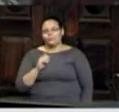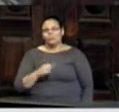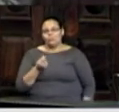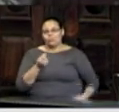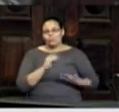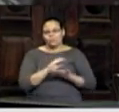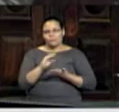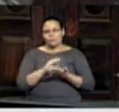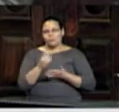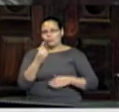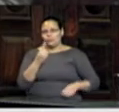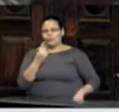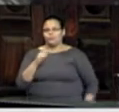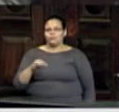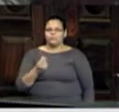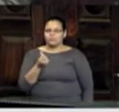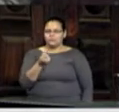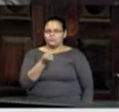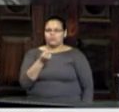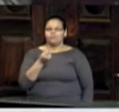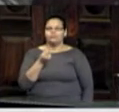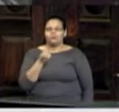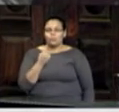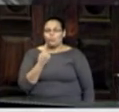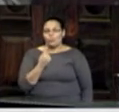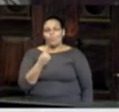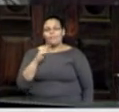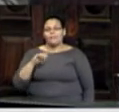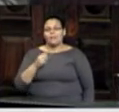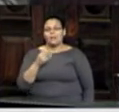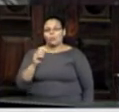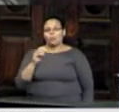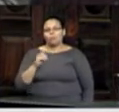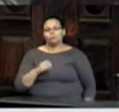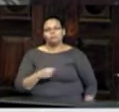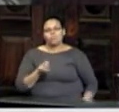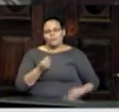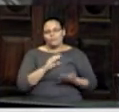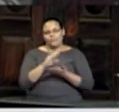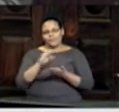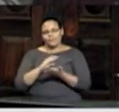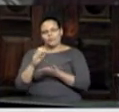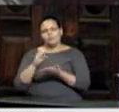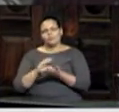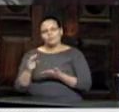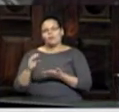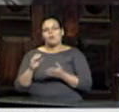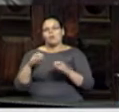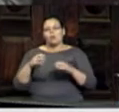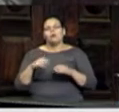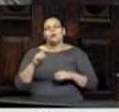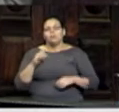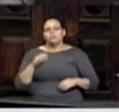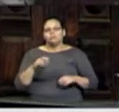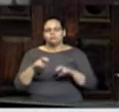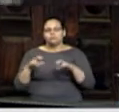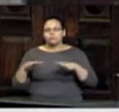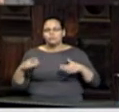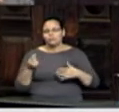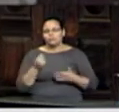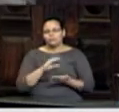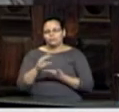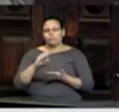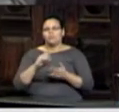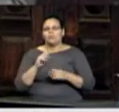orçamento de 1,6, folha de pagamento 1 bilhão. Entre repasse constitucional da Câmara de Vereadores e juros e amortização da dívida